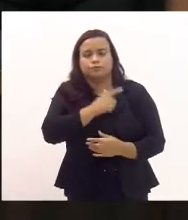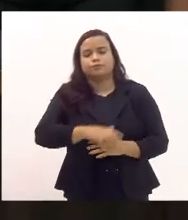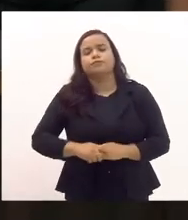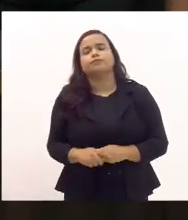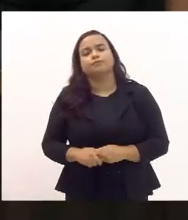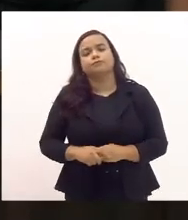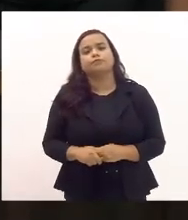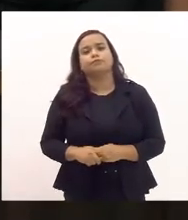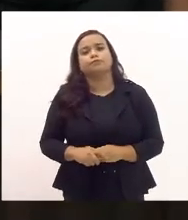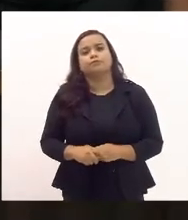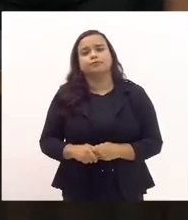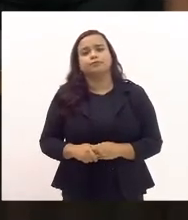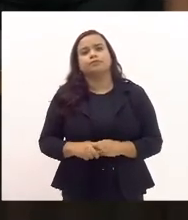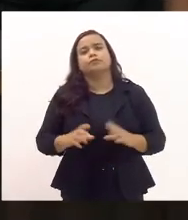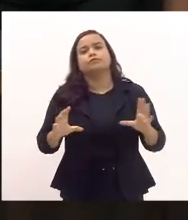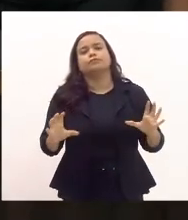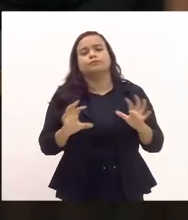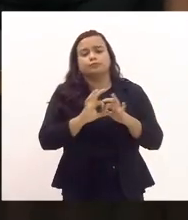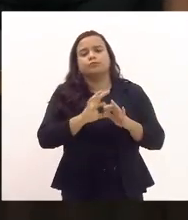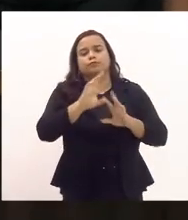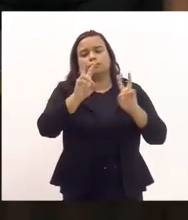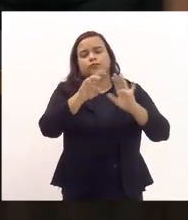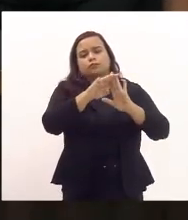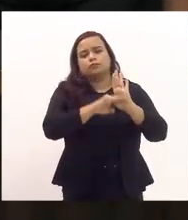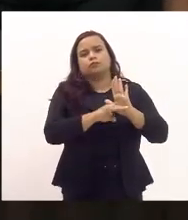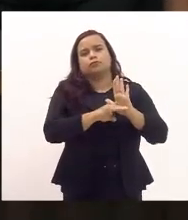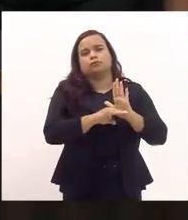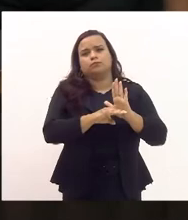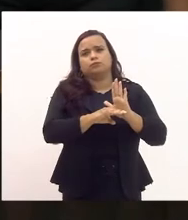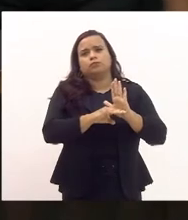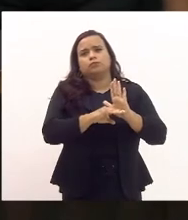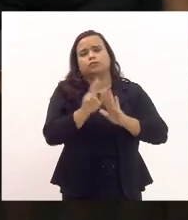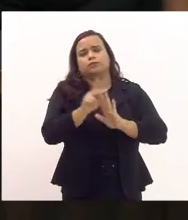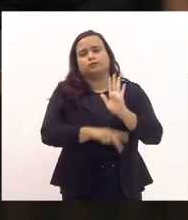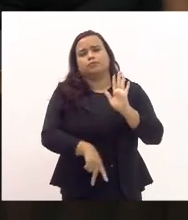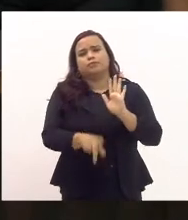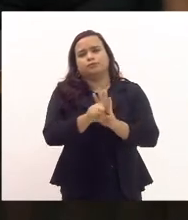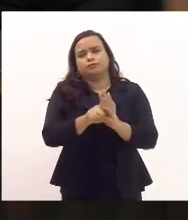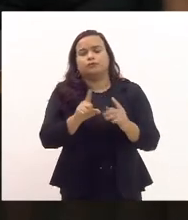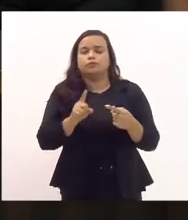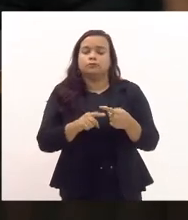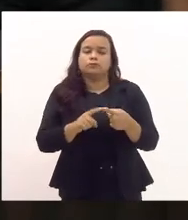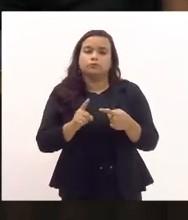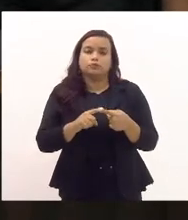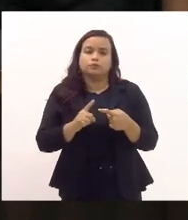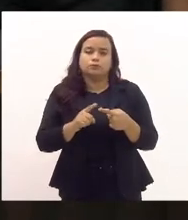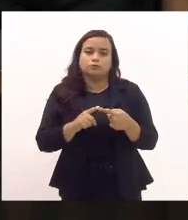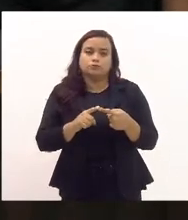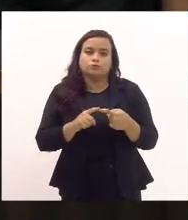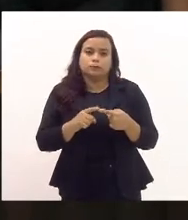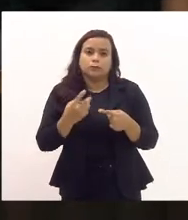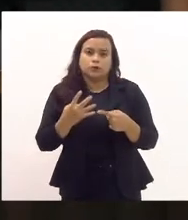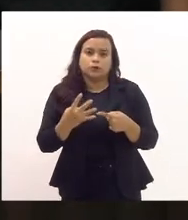aprovado é que a inclusão na ordem do dia o projeto de lei nº